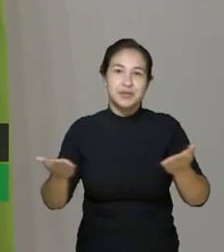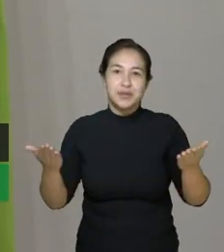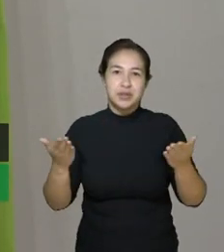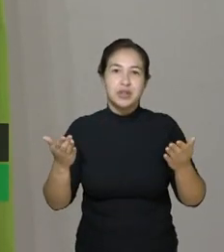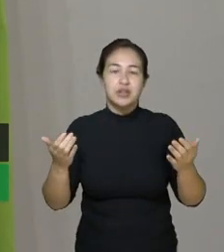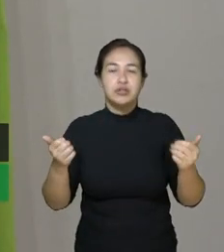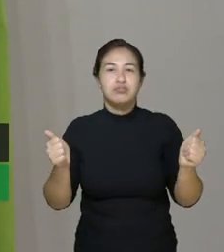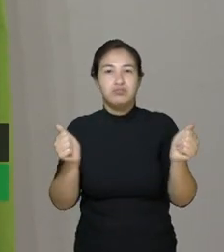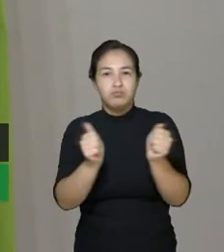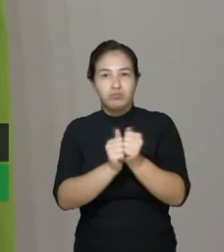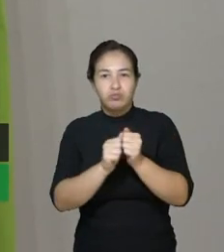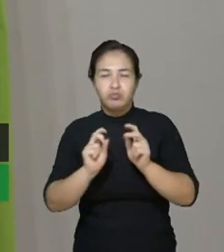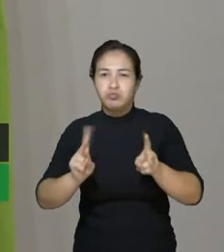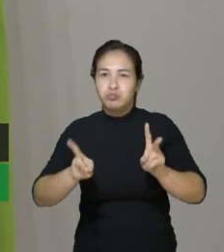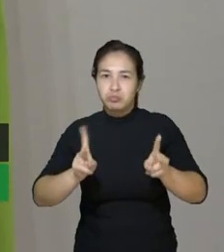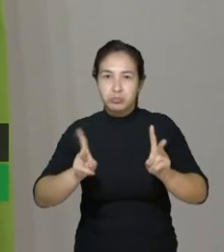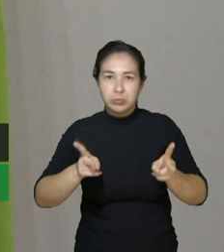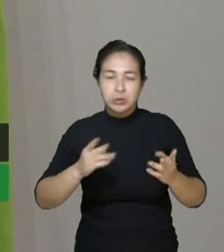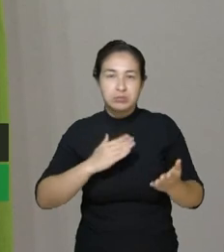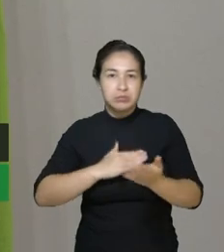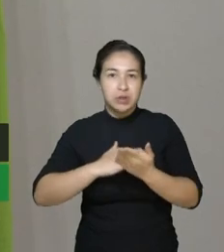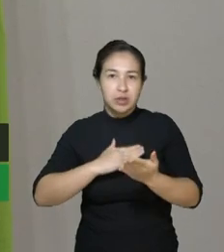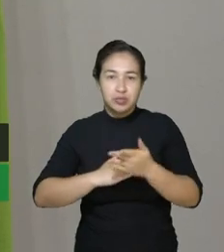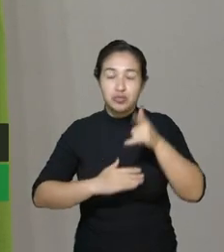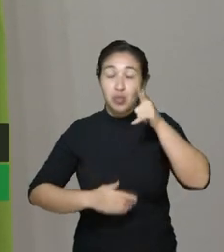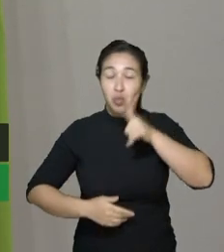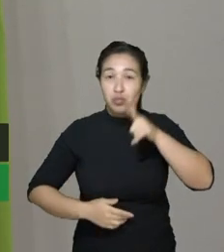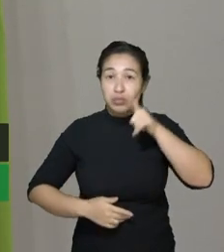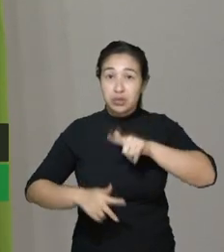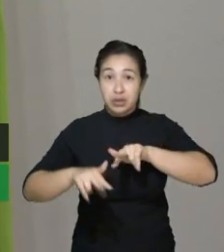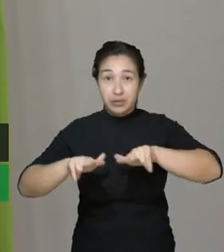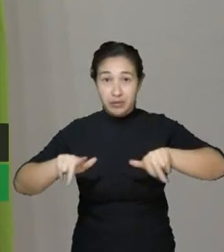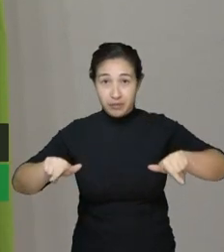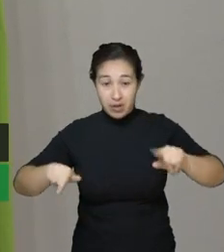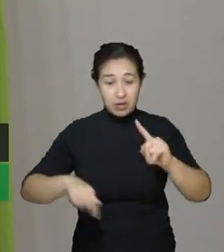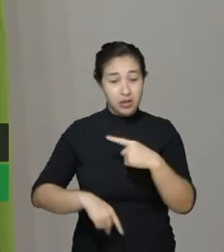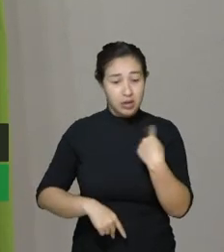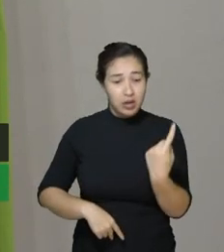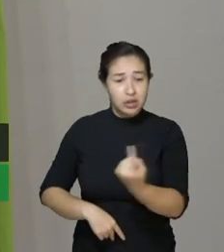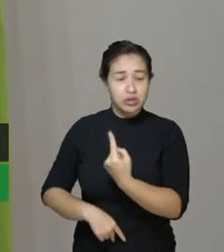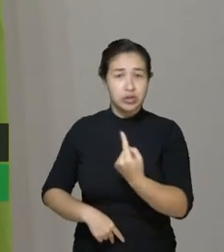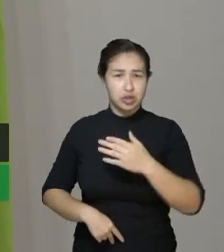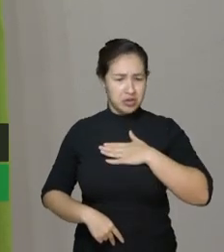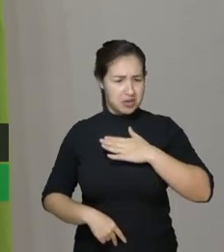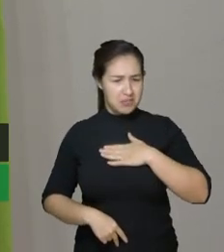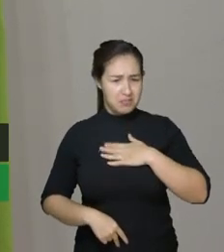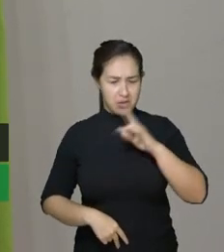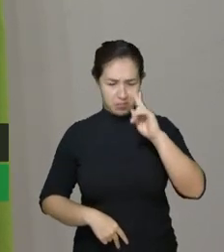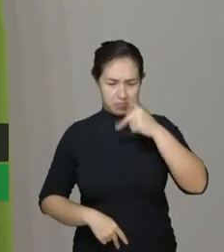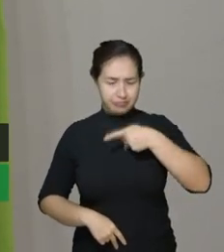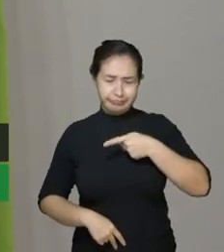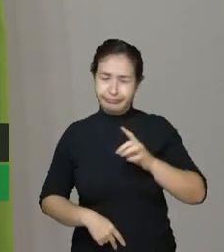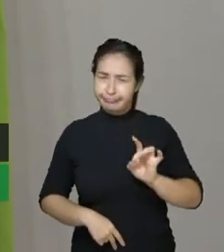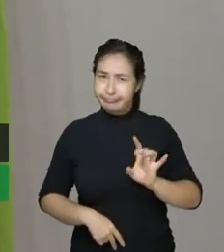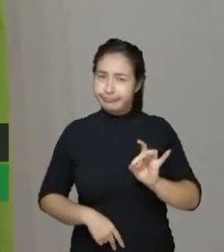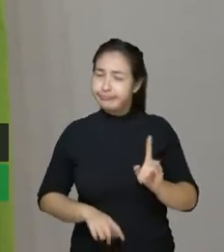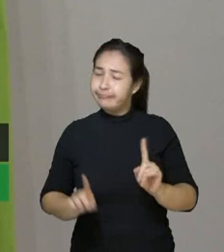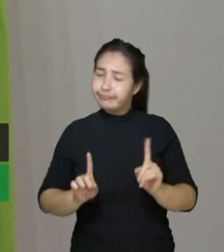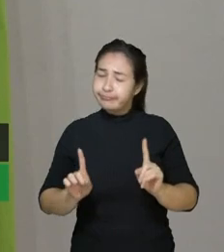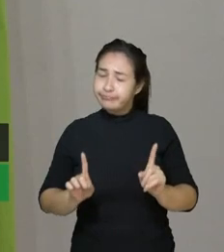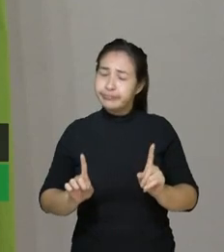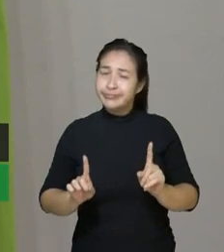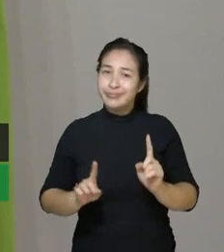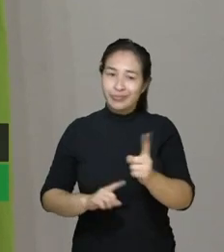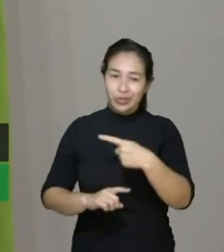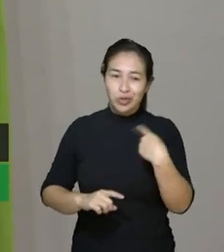parceria, porque cada conquista que tivemos foi nossa. Não foi minha, não foi sua, não foi do deputado Sopelso, mas